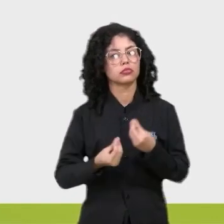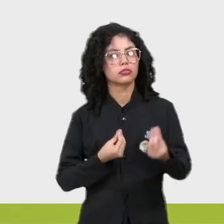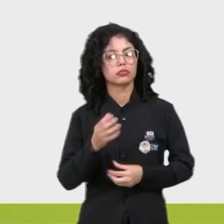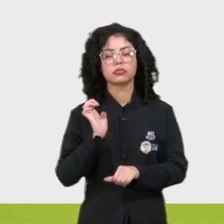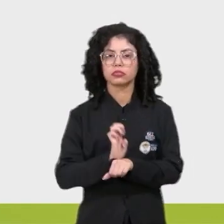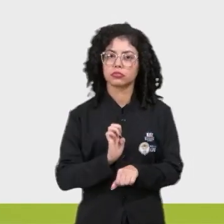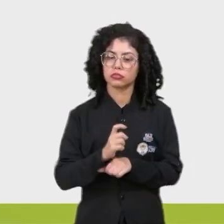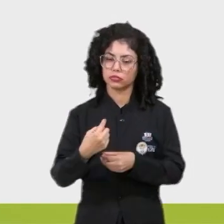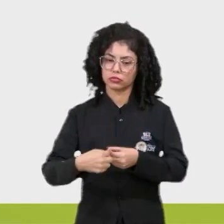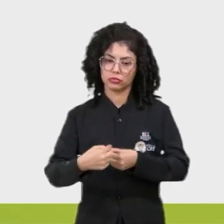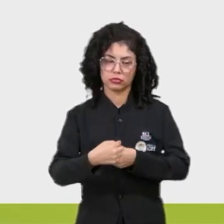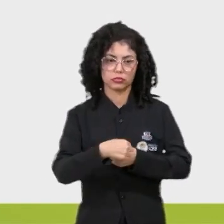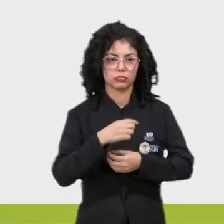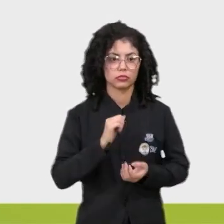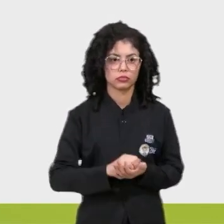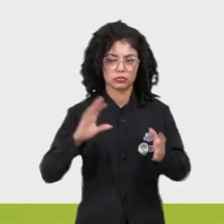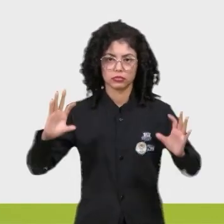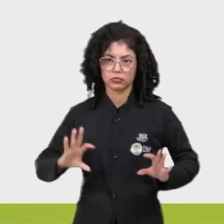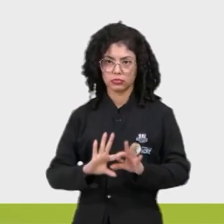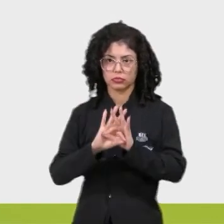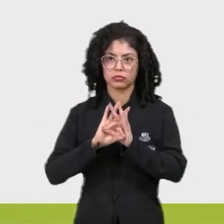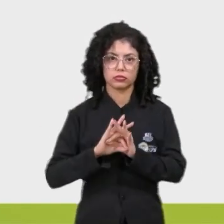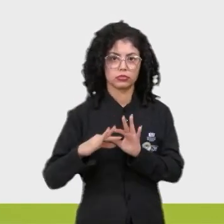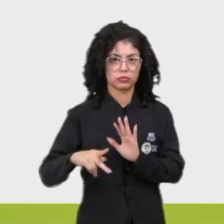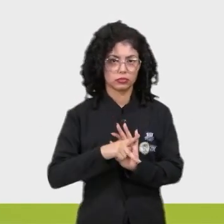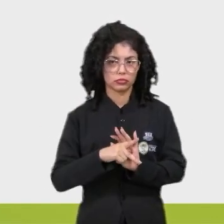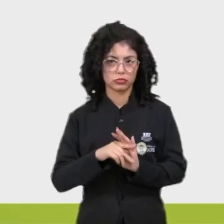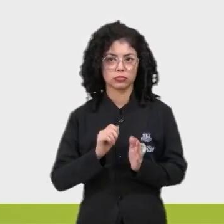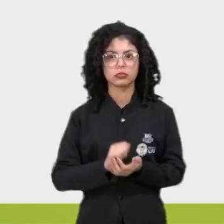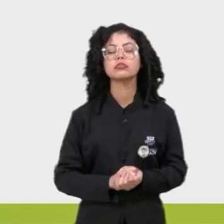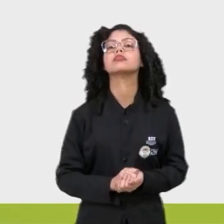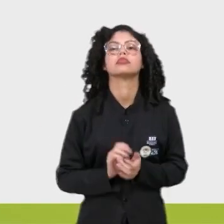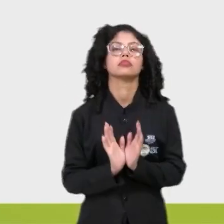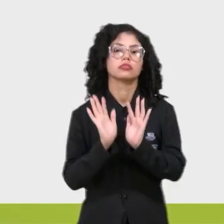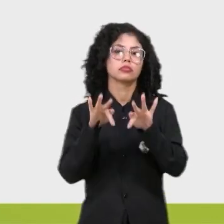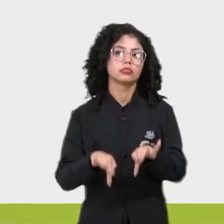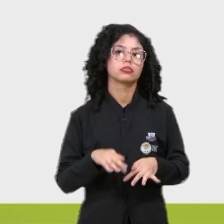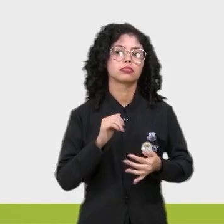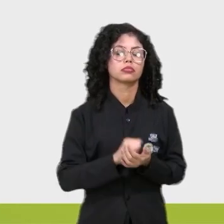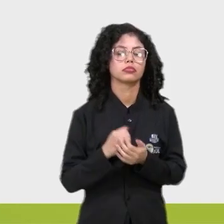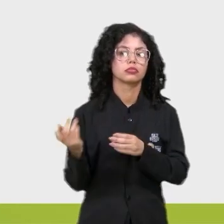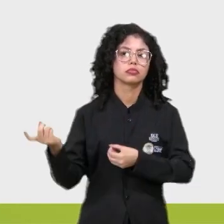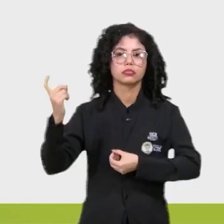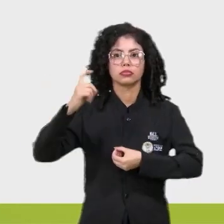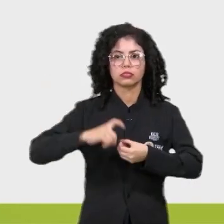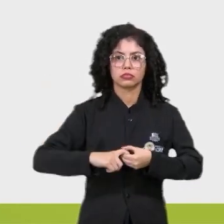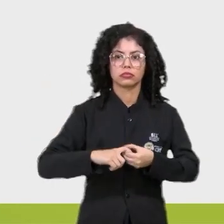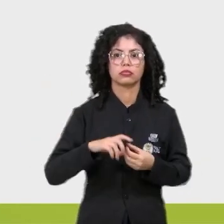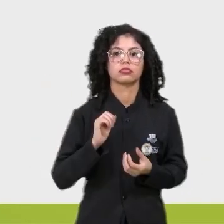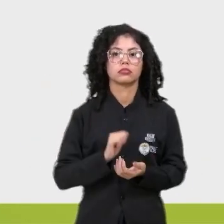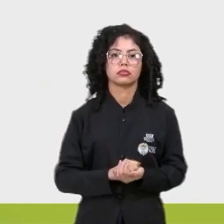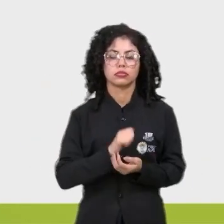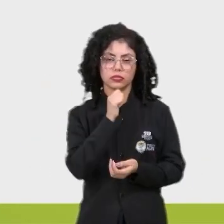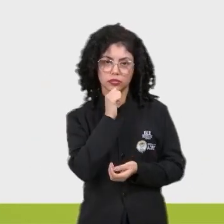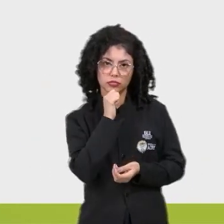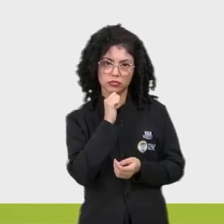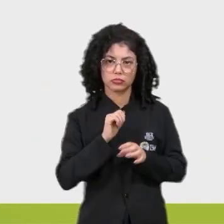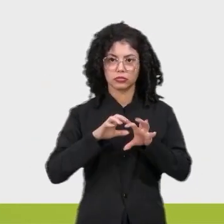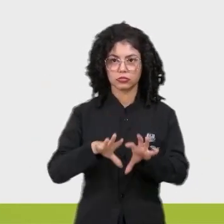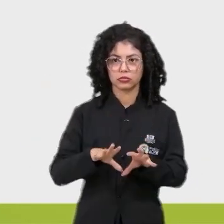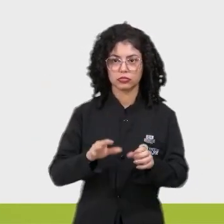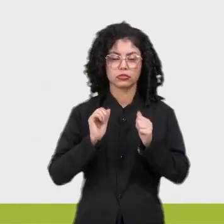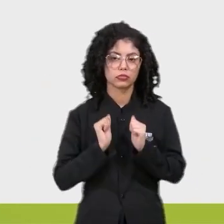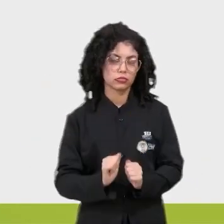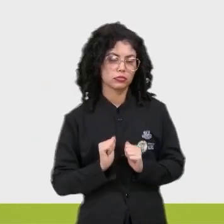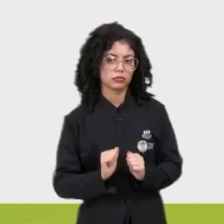os municípios eles se relacionam entre si. Tá? Lá no final da aula eu vou retomar a questão com vocês para que assim nós